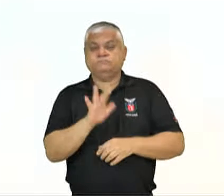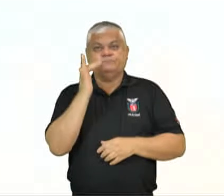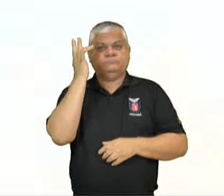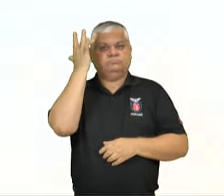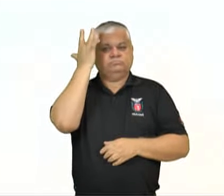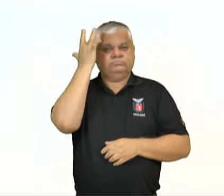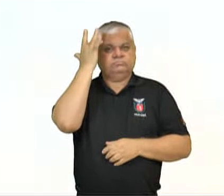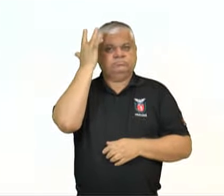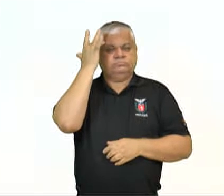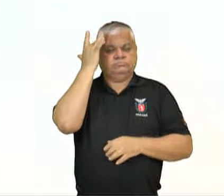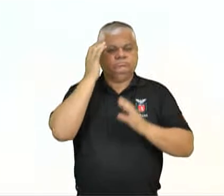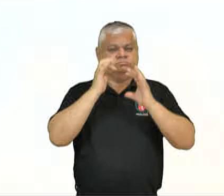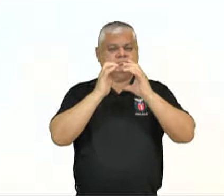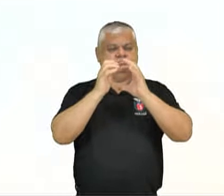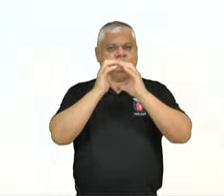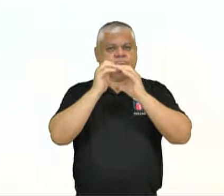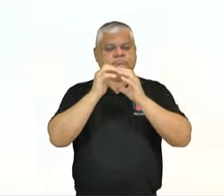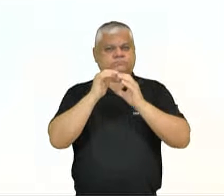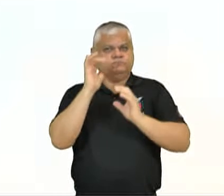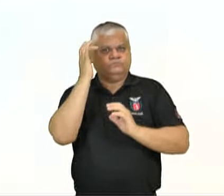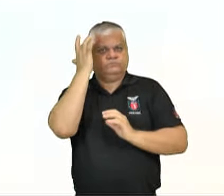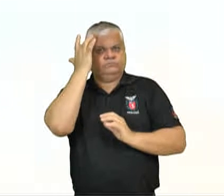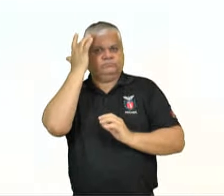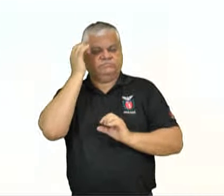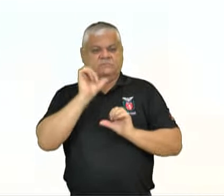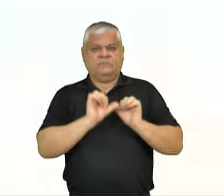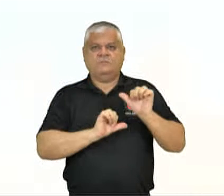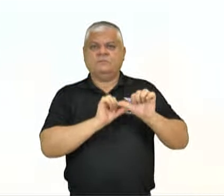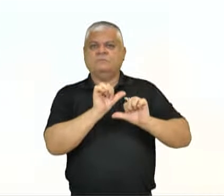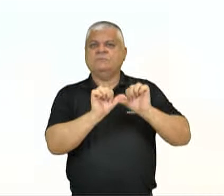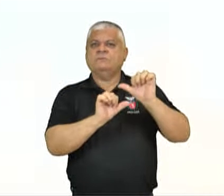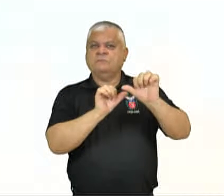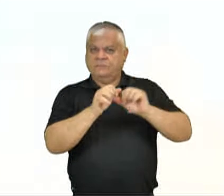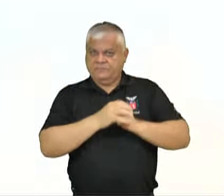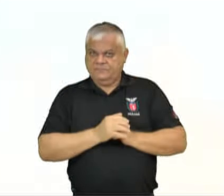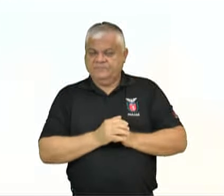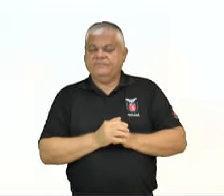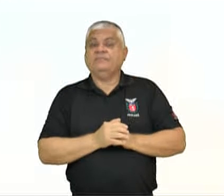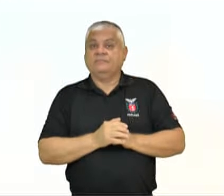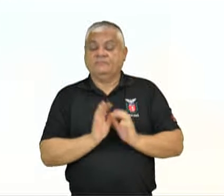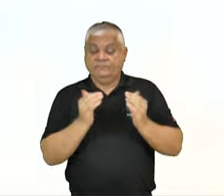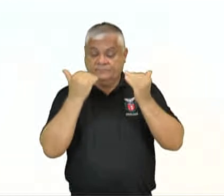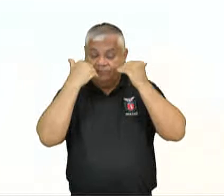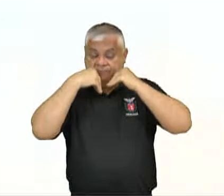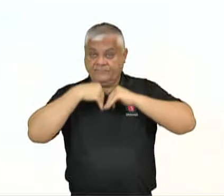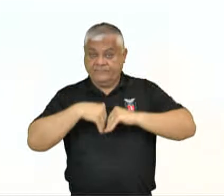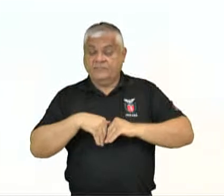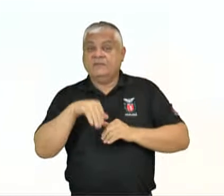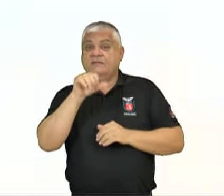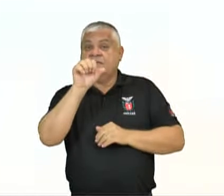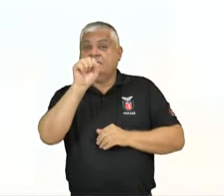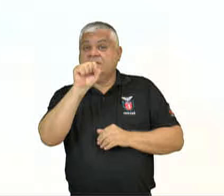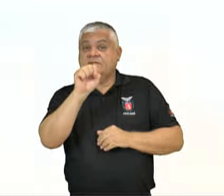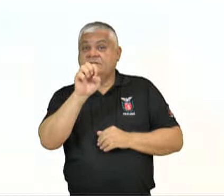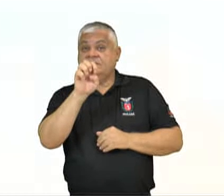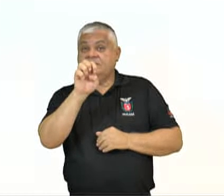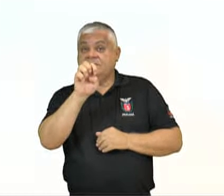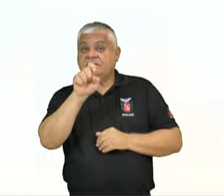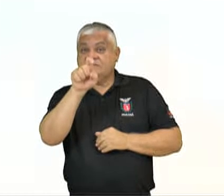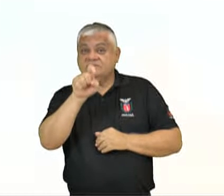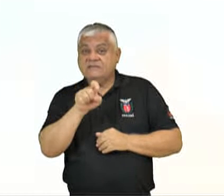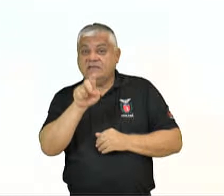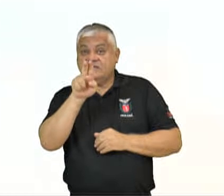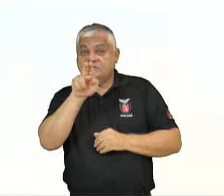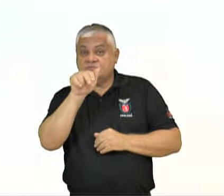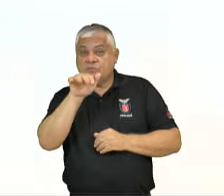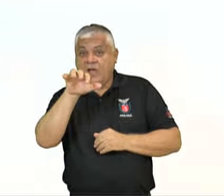do nosso sistema nervoso, tá? Os caracteres sexuais secundários, então tudo